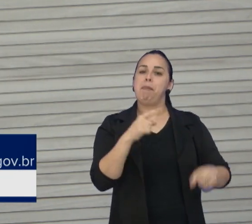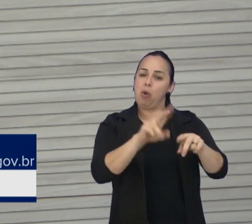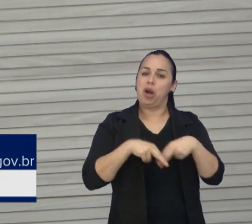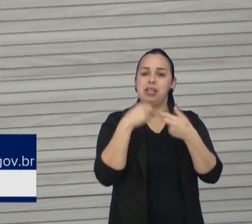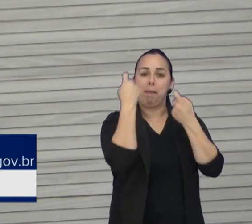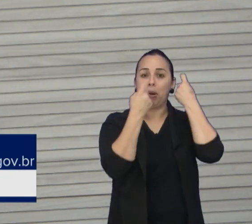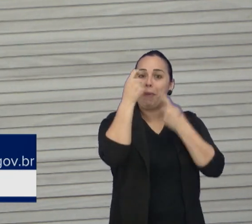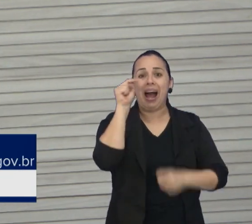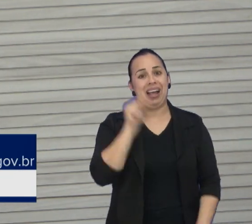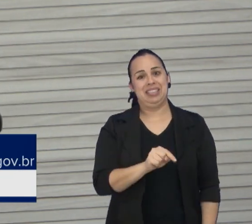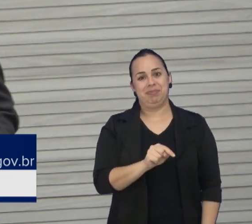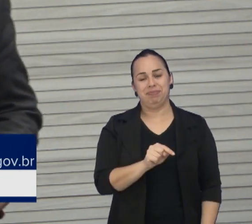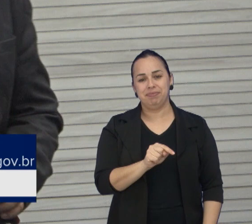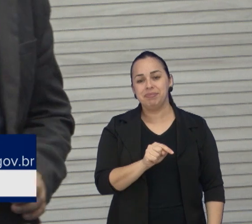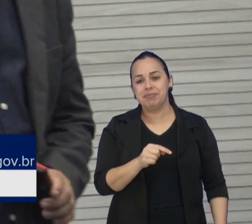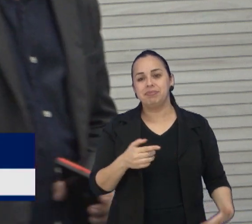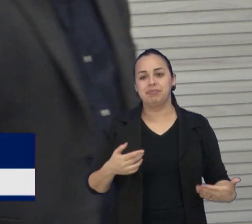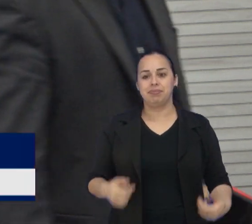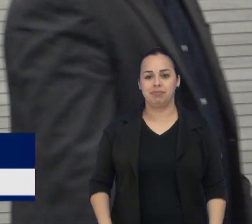cidade que eu me preocupo.